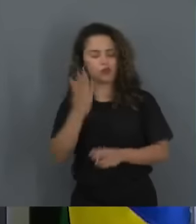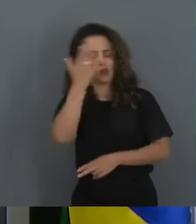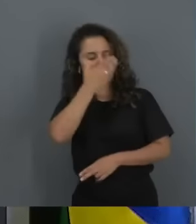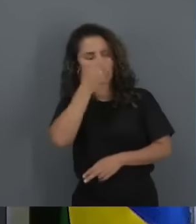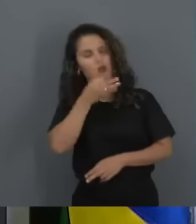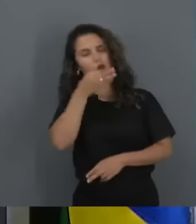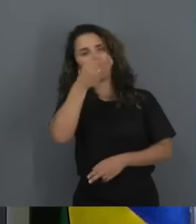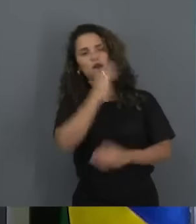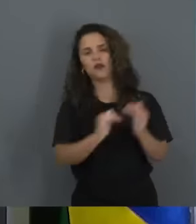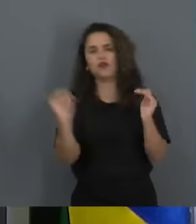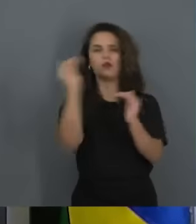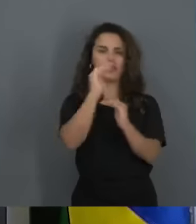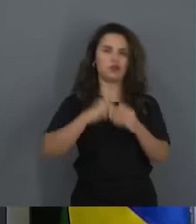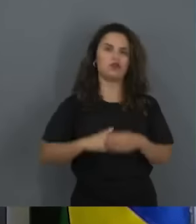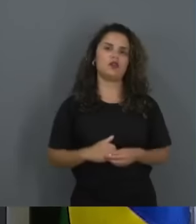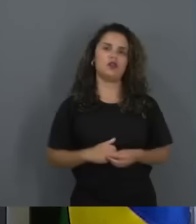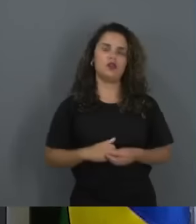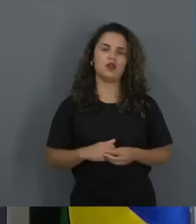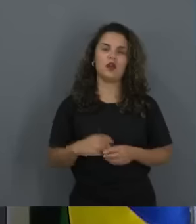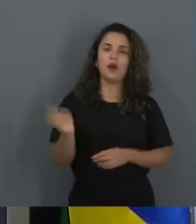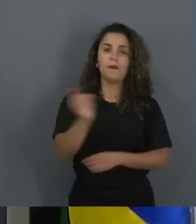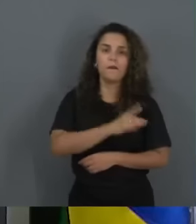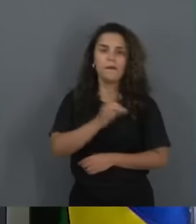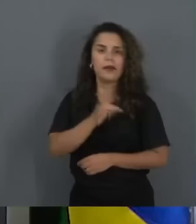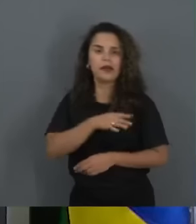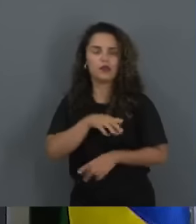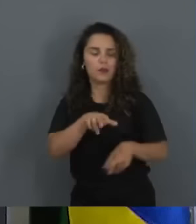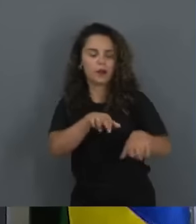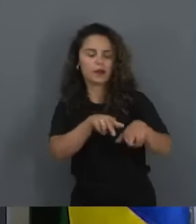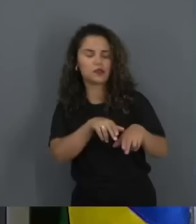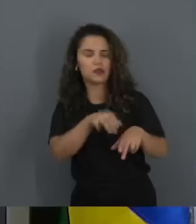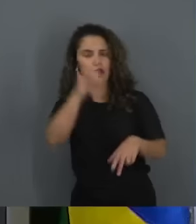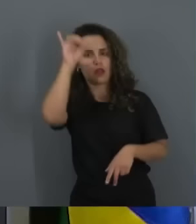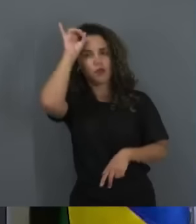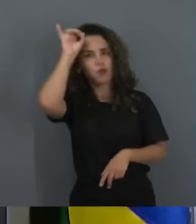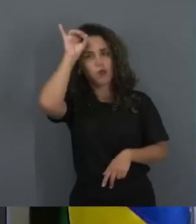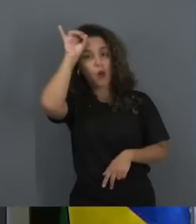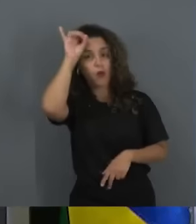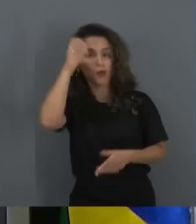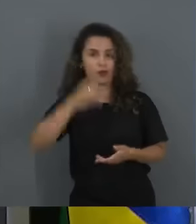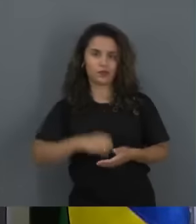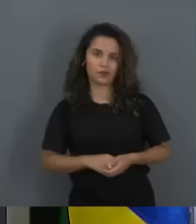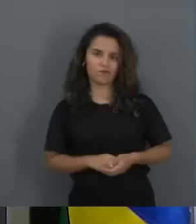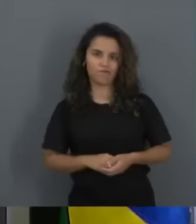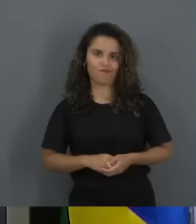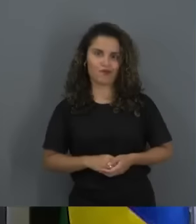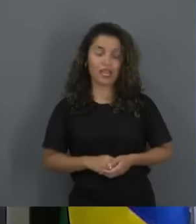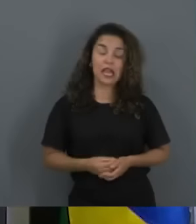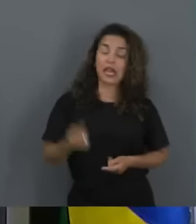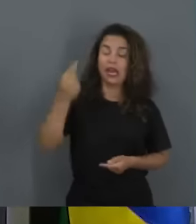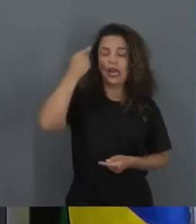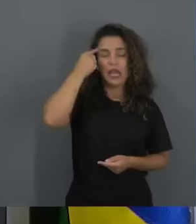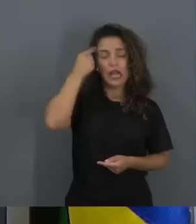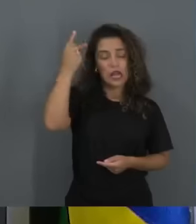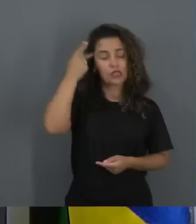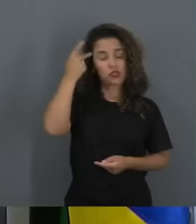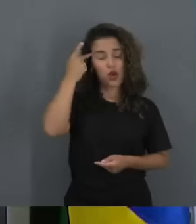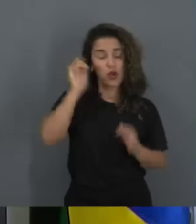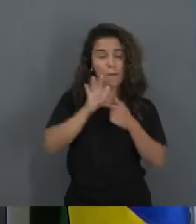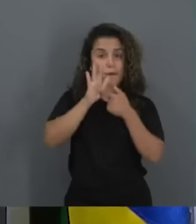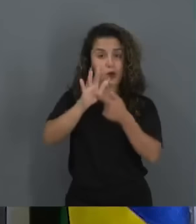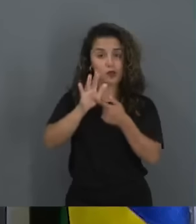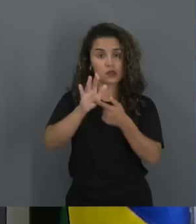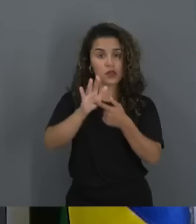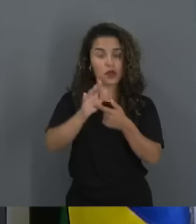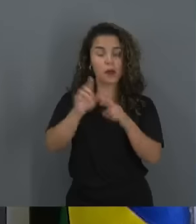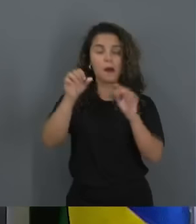da maioria, por medo de parecer tolo ou incompetente. A história alerta sobre os perigos da vaidade,